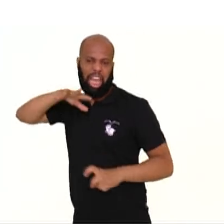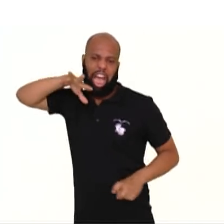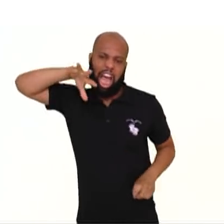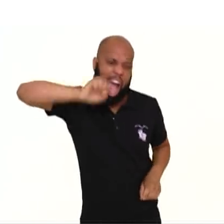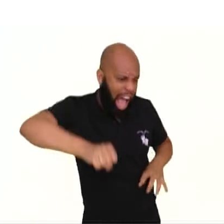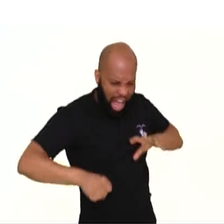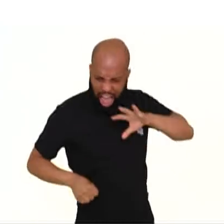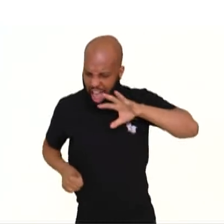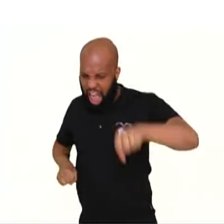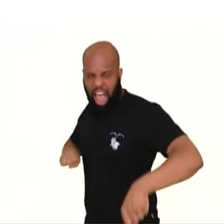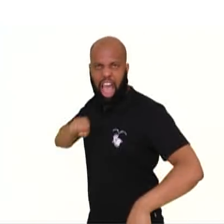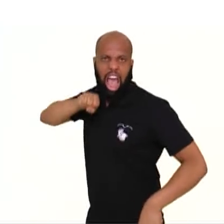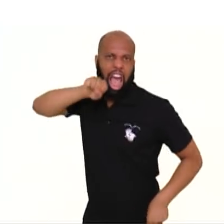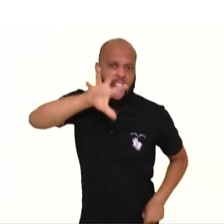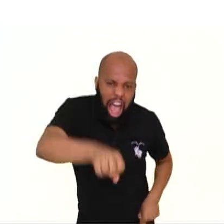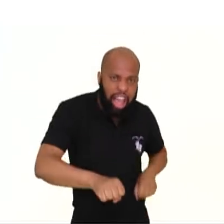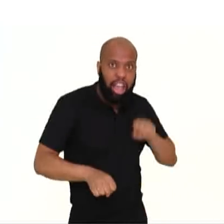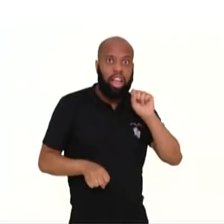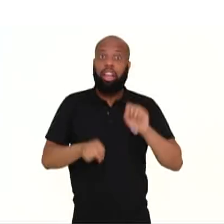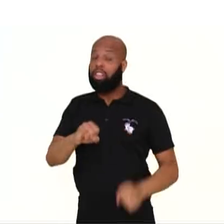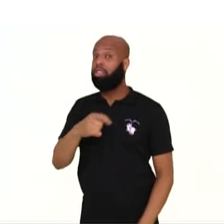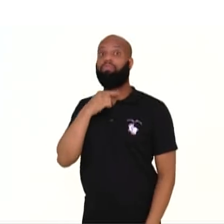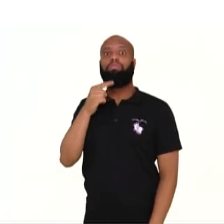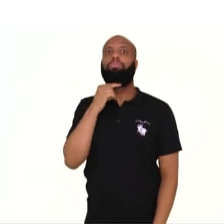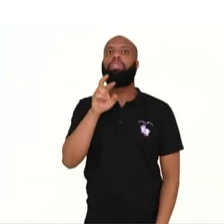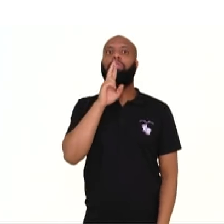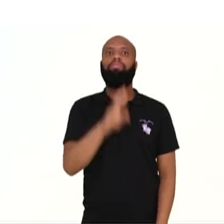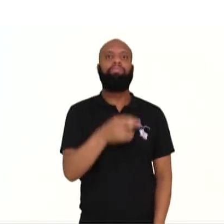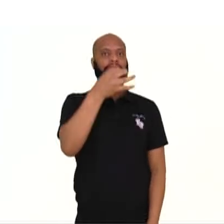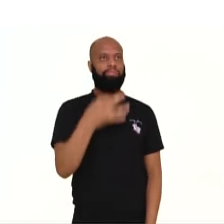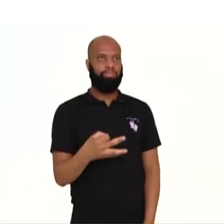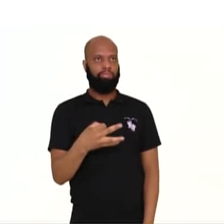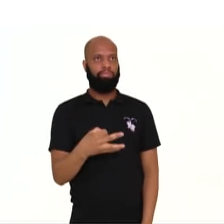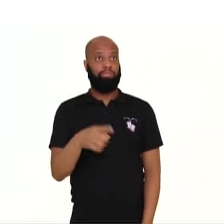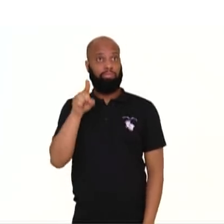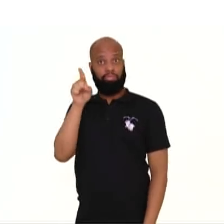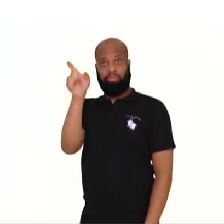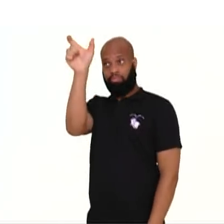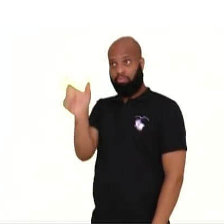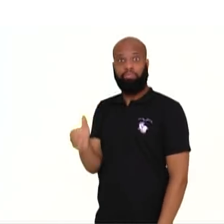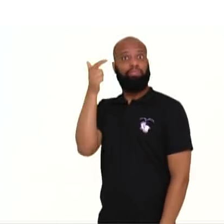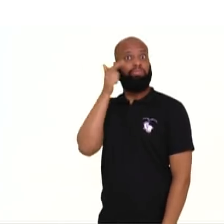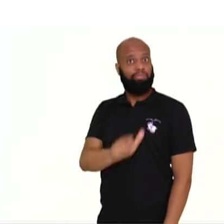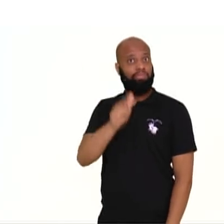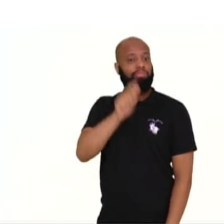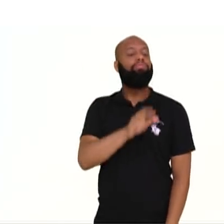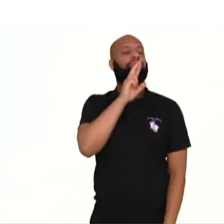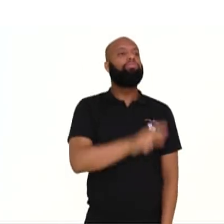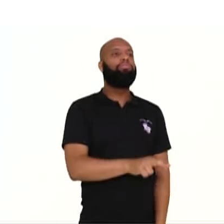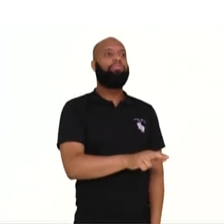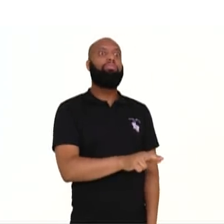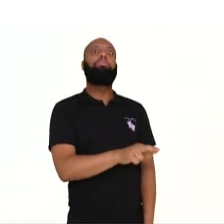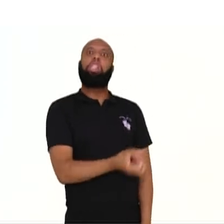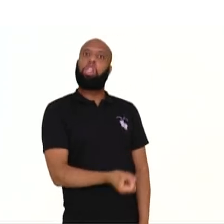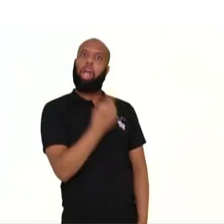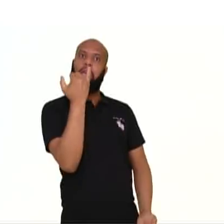conseguiam decifrar um enigma. Édipo conseguiu decifrá-lo e se tornou o herói de Tebas. Copie no seu